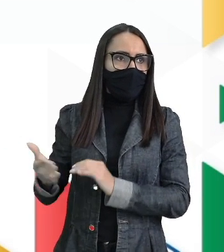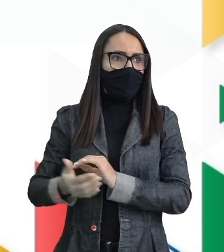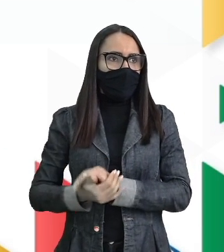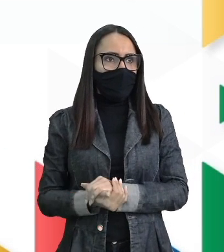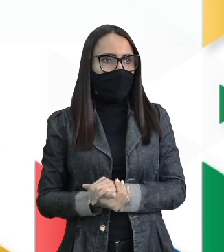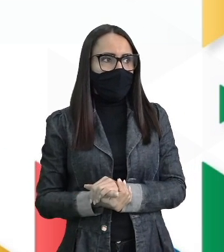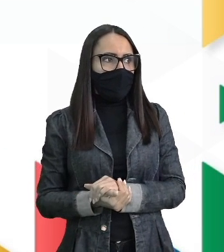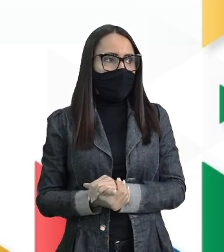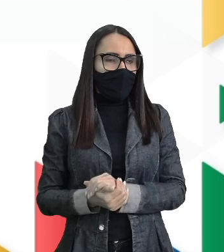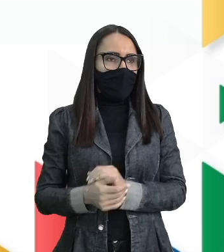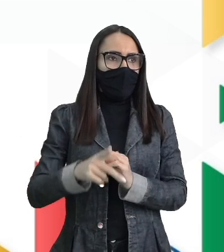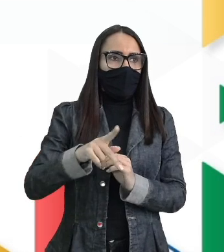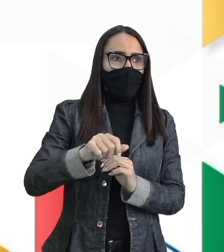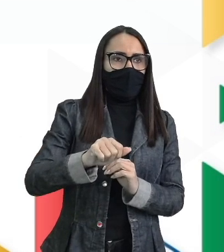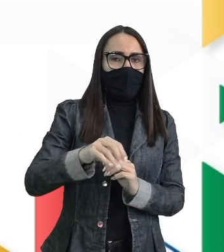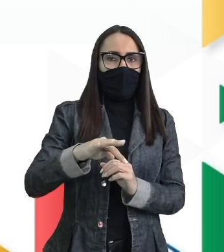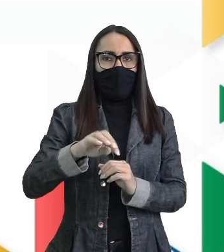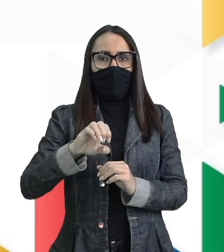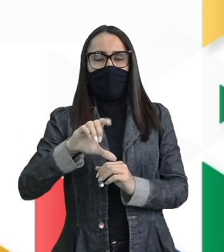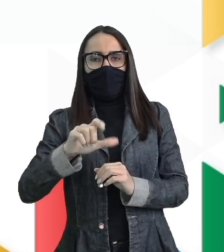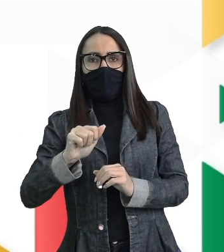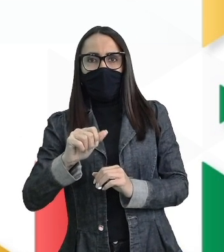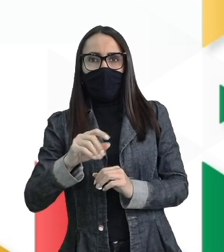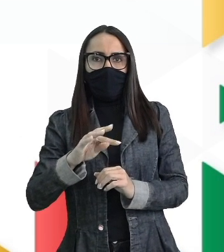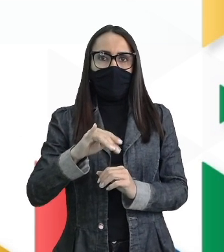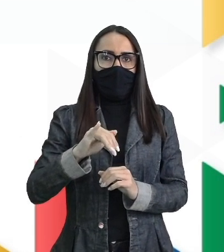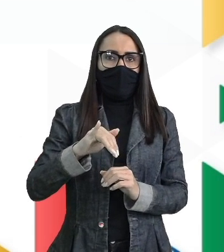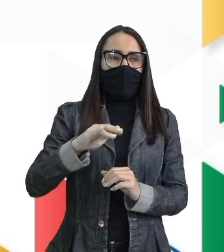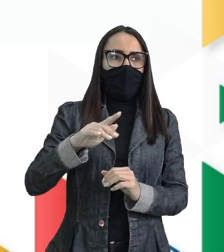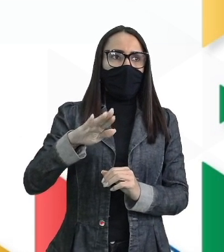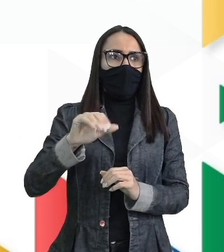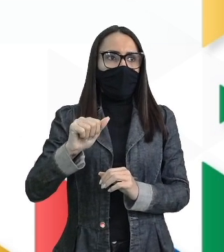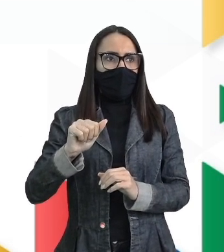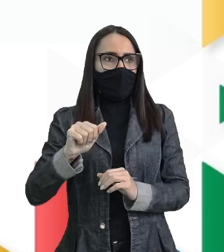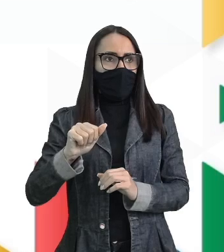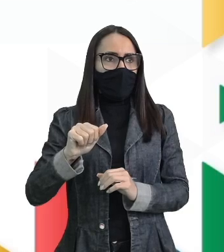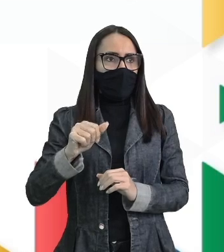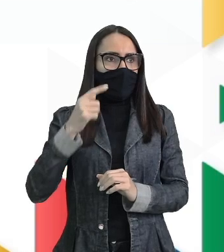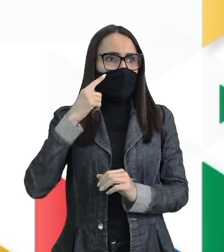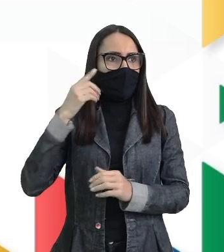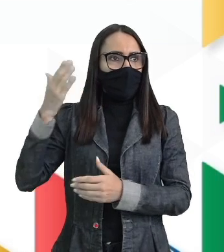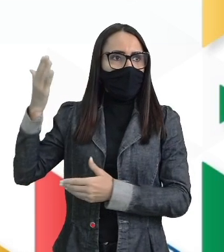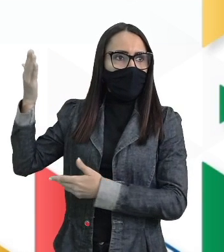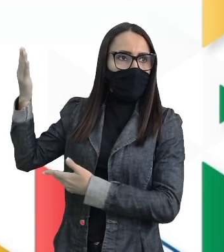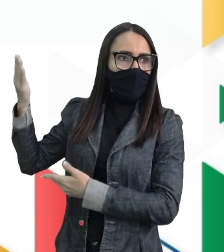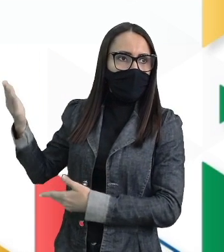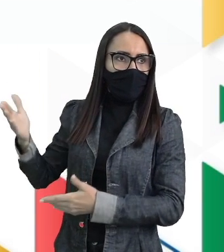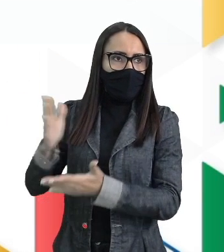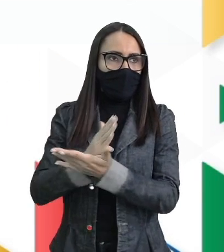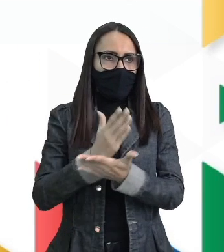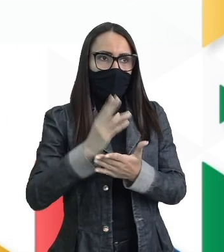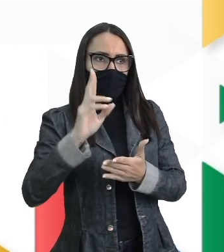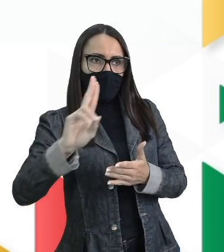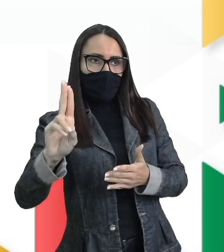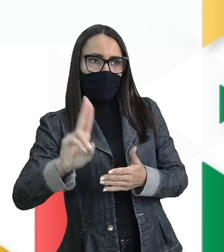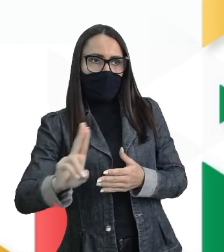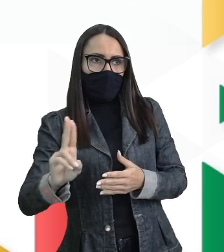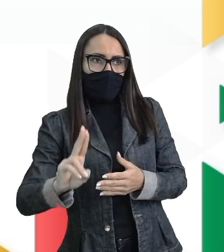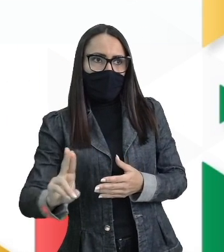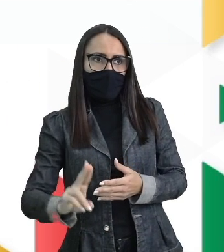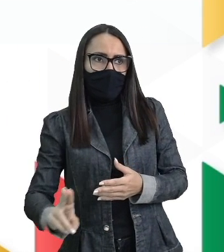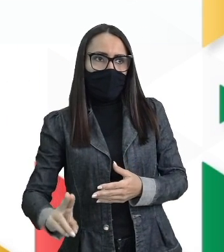fêmur, patela, tíbia e fíbula. Esses aí são alguns nomes